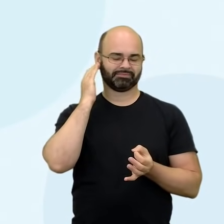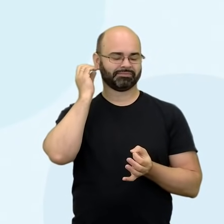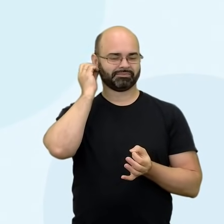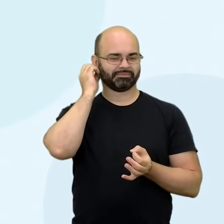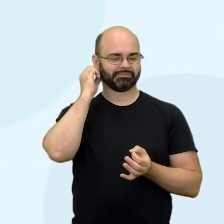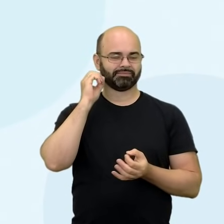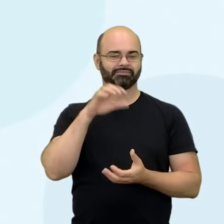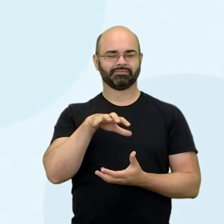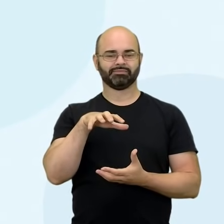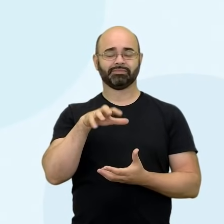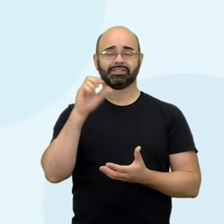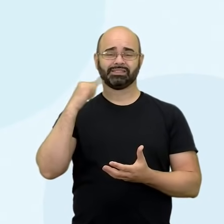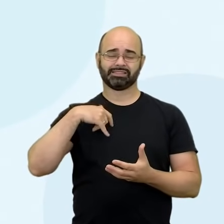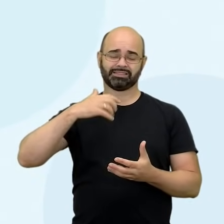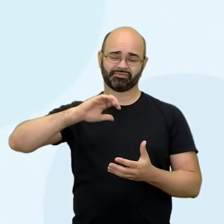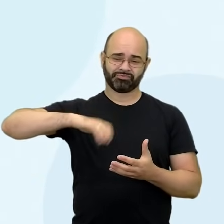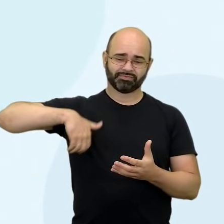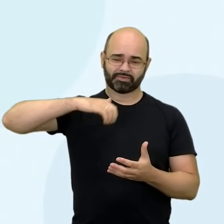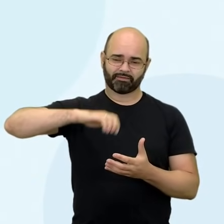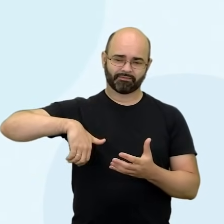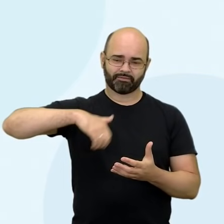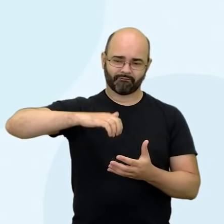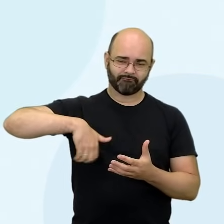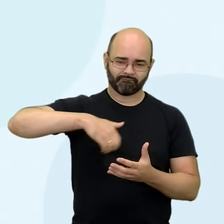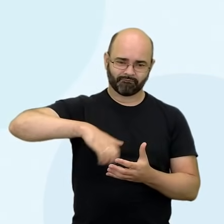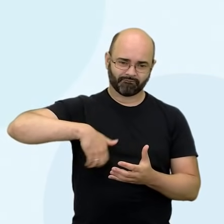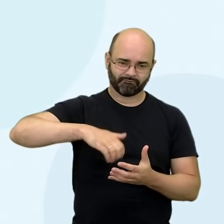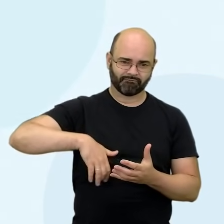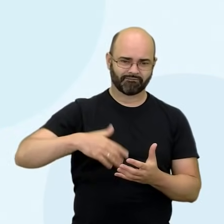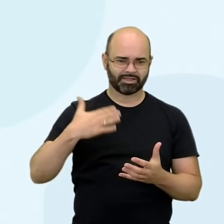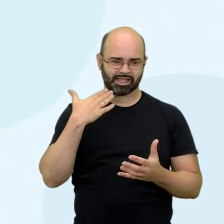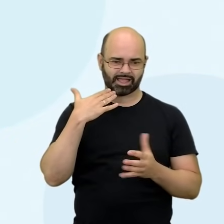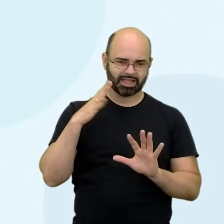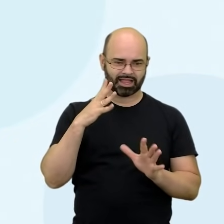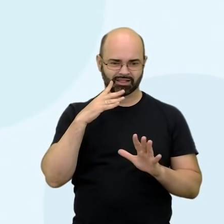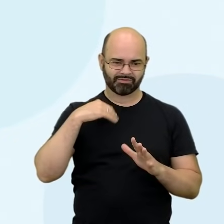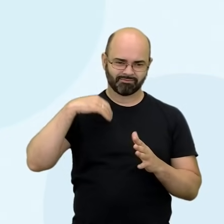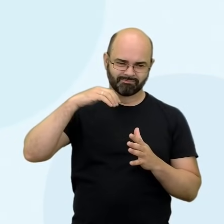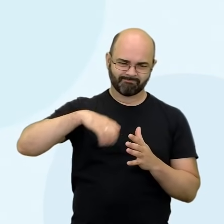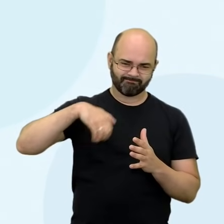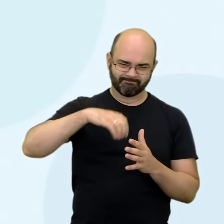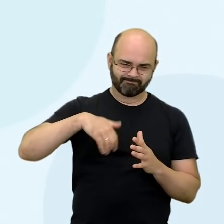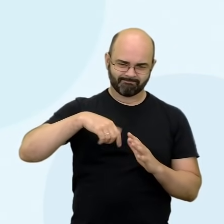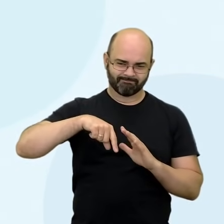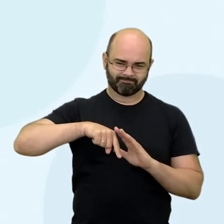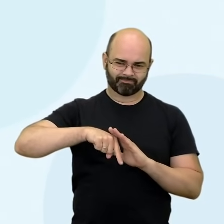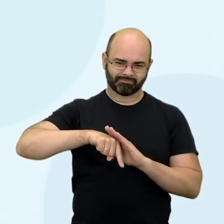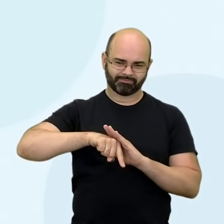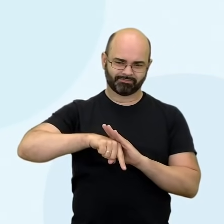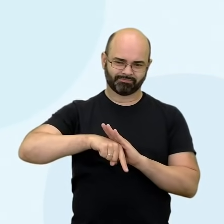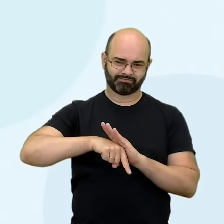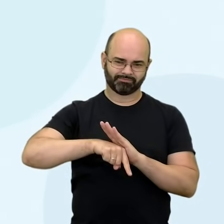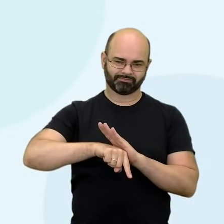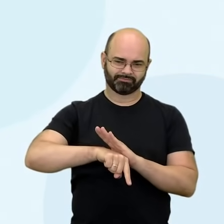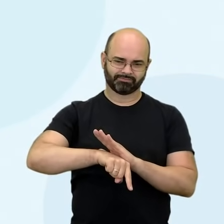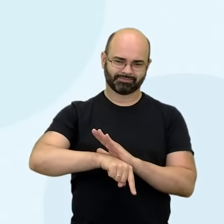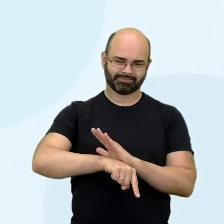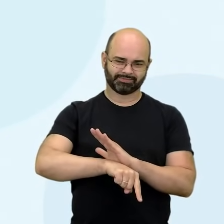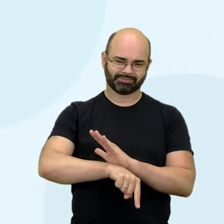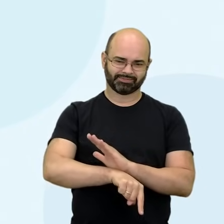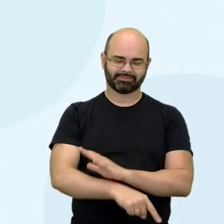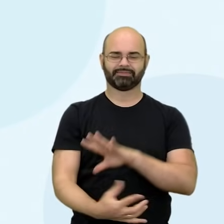se eu cavar cavar cavar cavar eu vou chegar lá no começo do o meu núcleo Mas tudo bem né Então